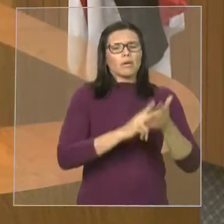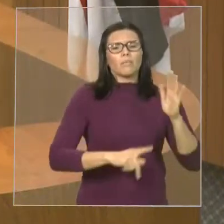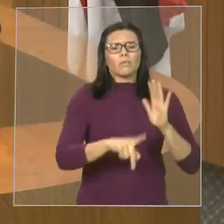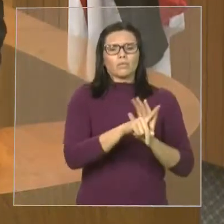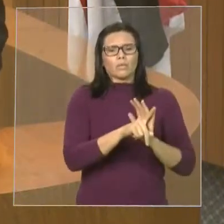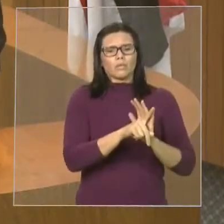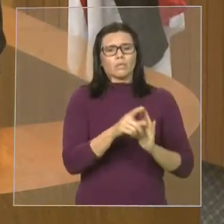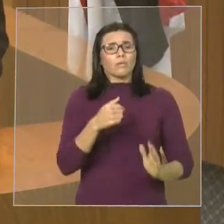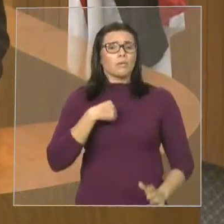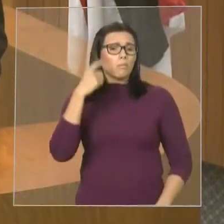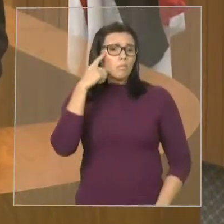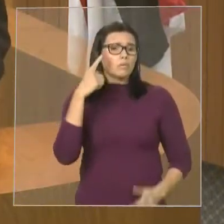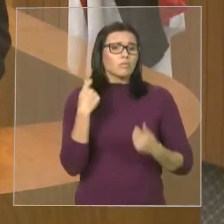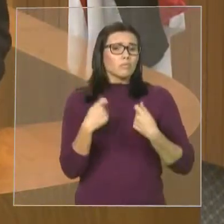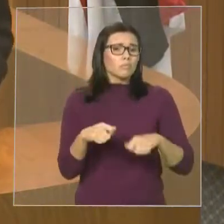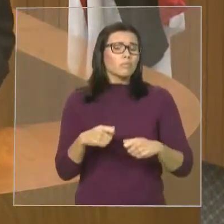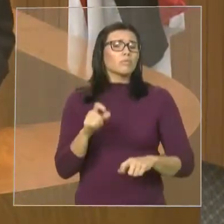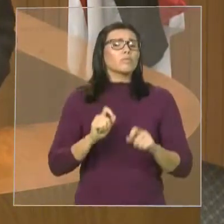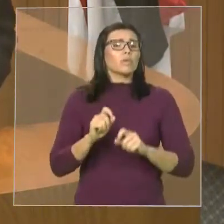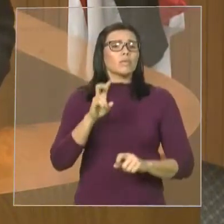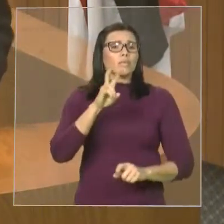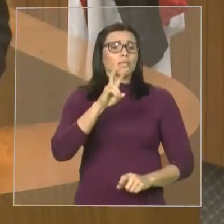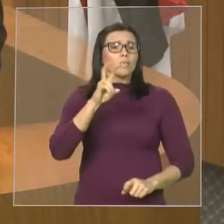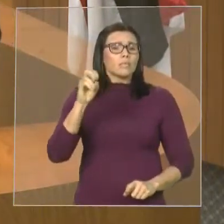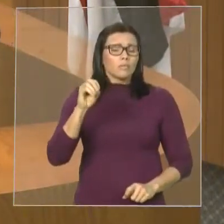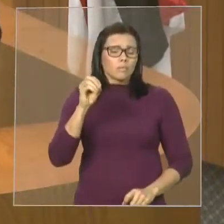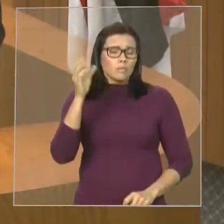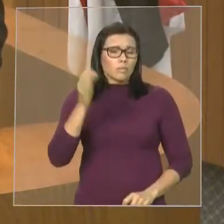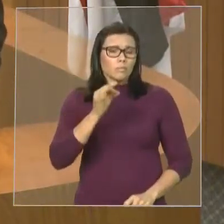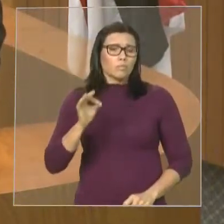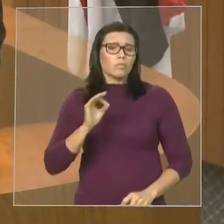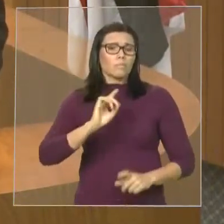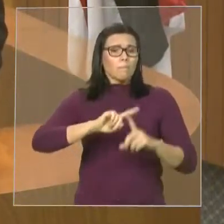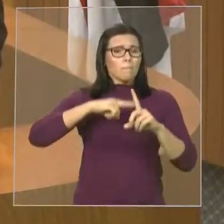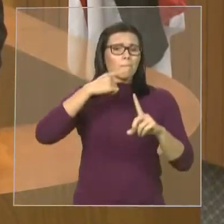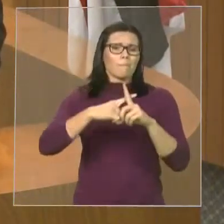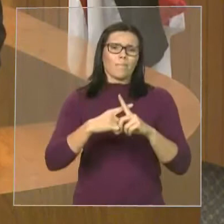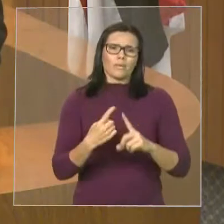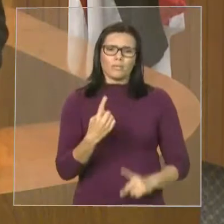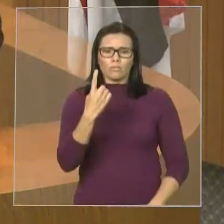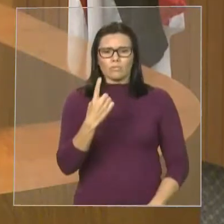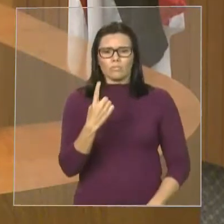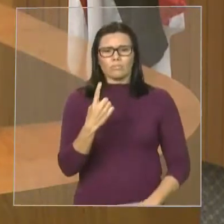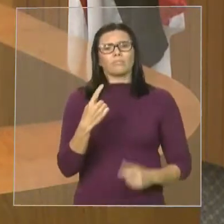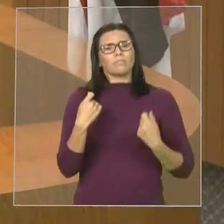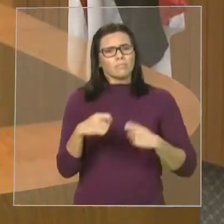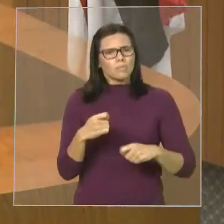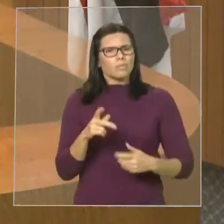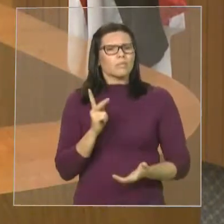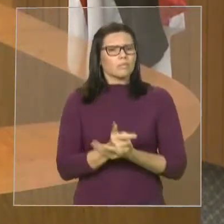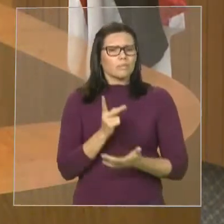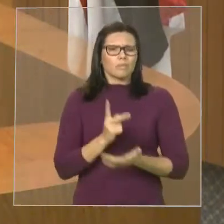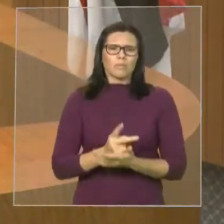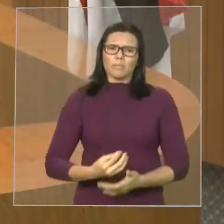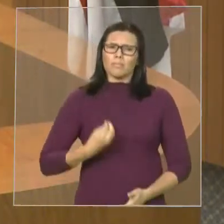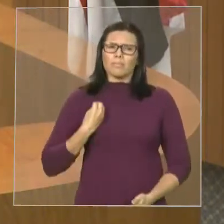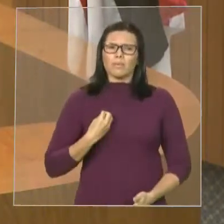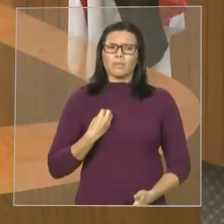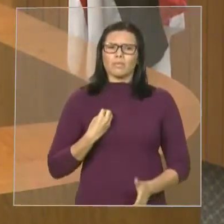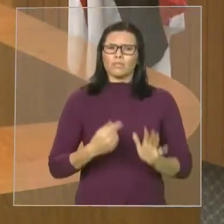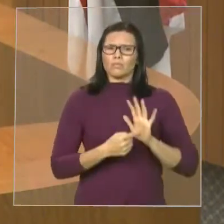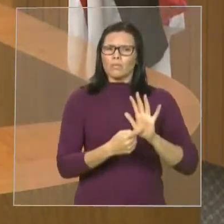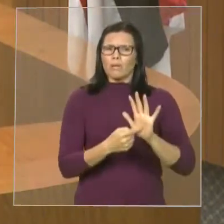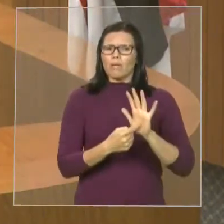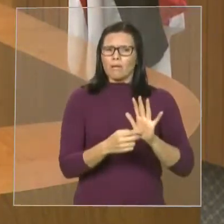aí sim, sempre terá que ter a necessária participação de um representante dos servidores do Estado. Por